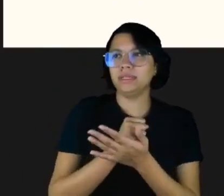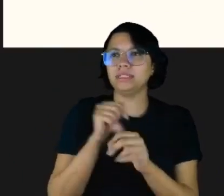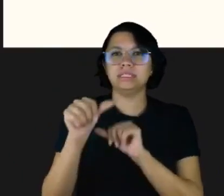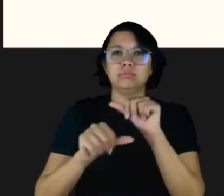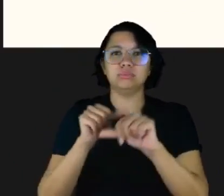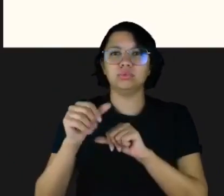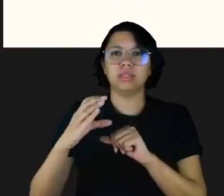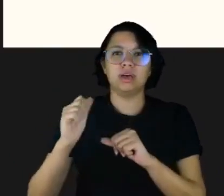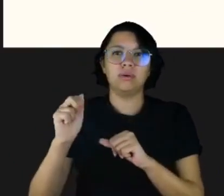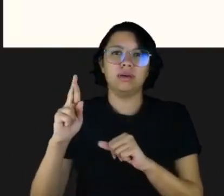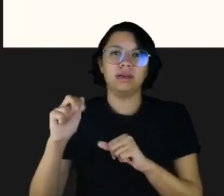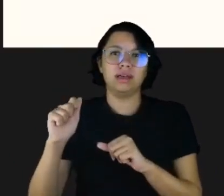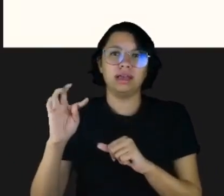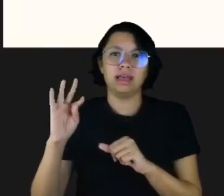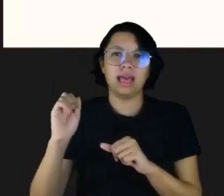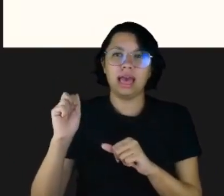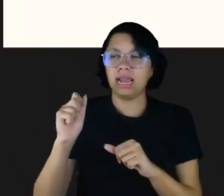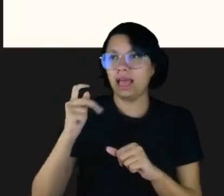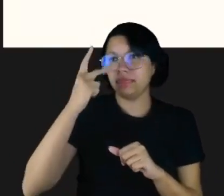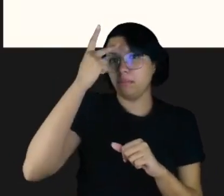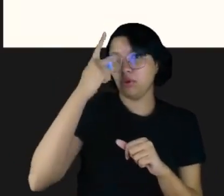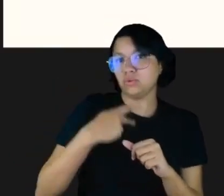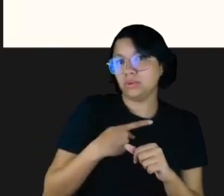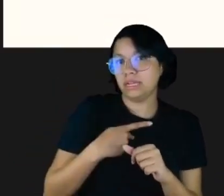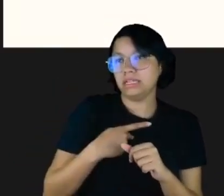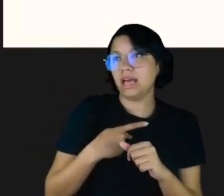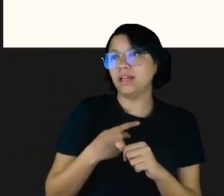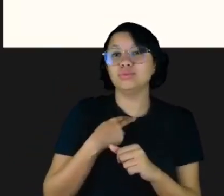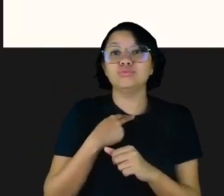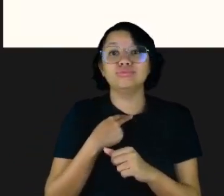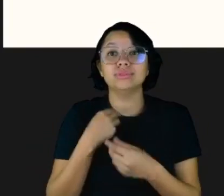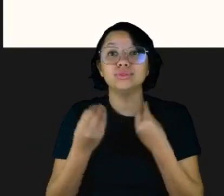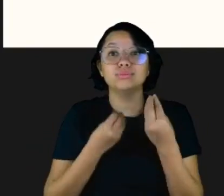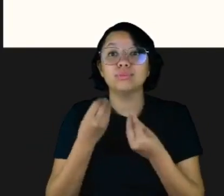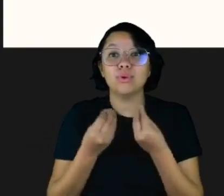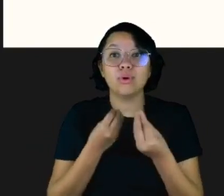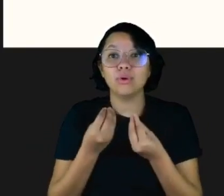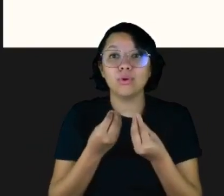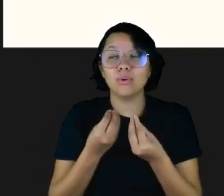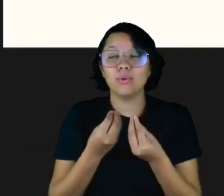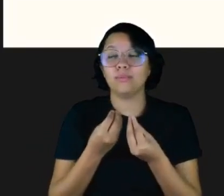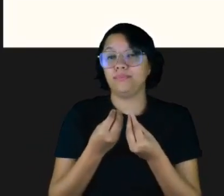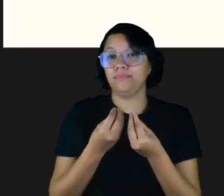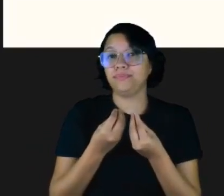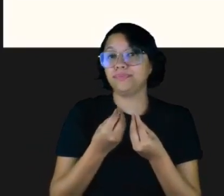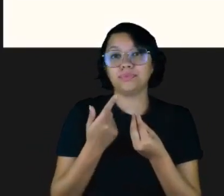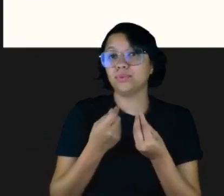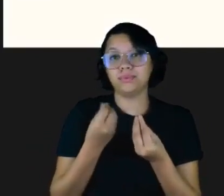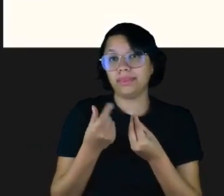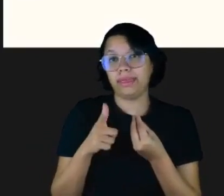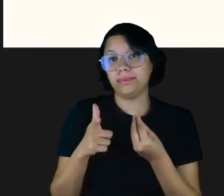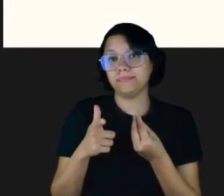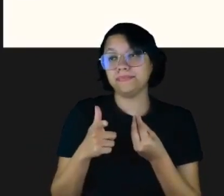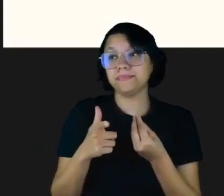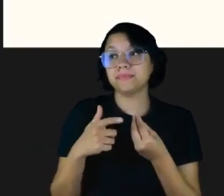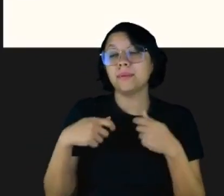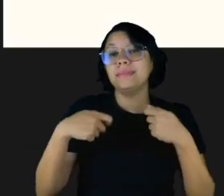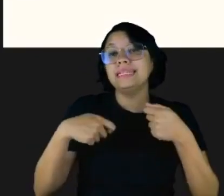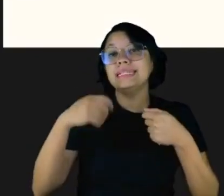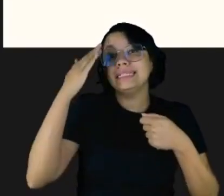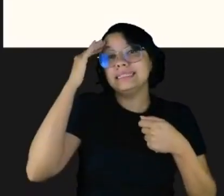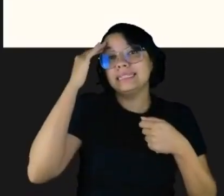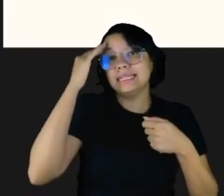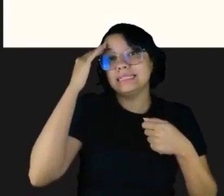o caráter, mudar a personalidade. Não tem possibilidade disso acontecer. Então, nós precisamos entender que